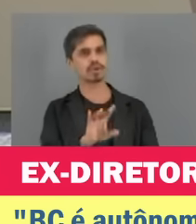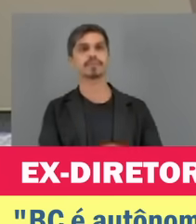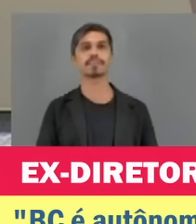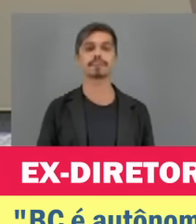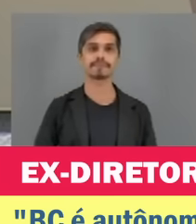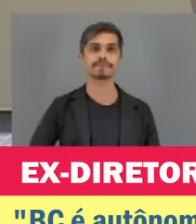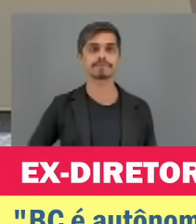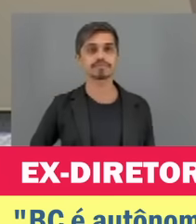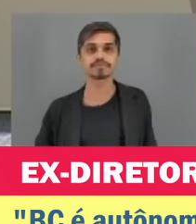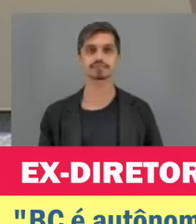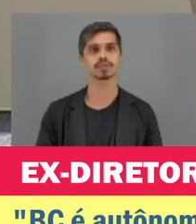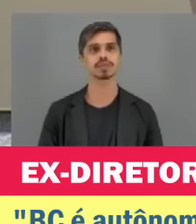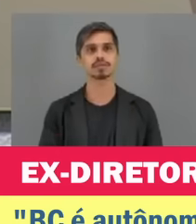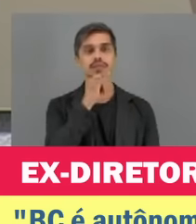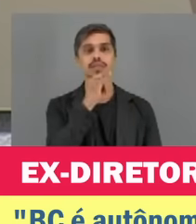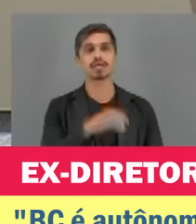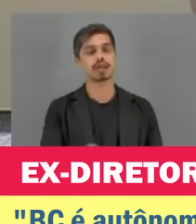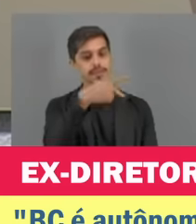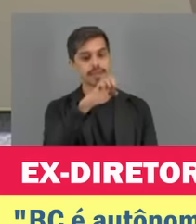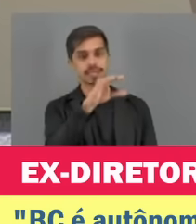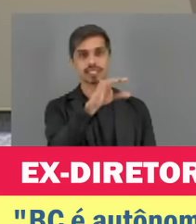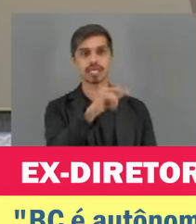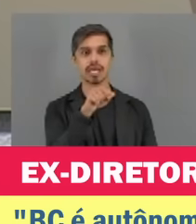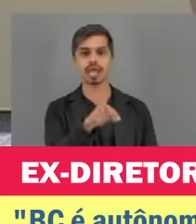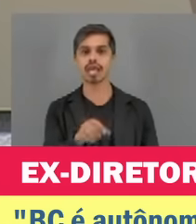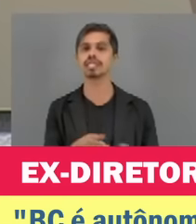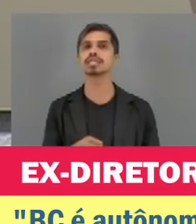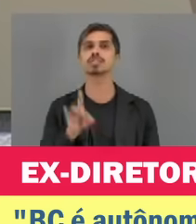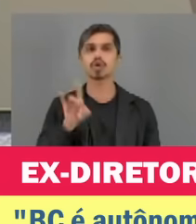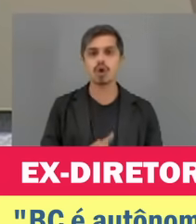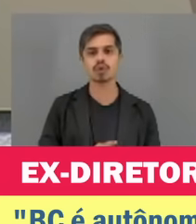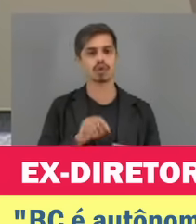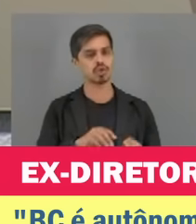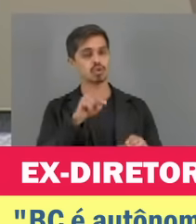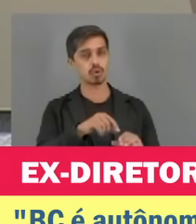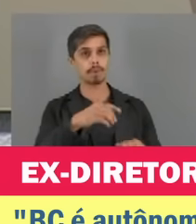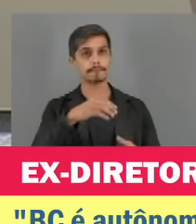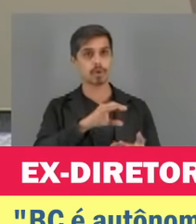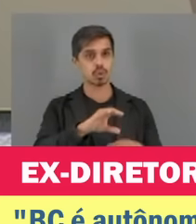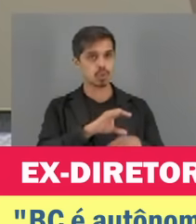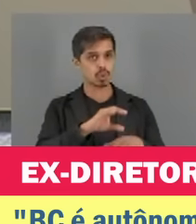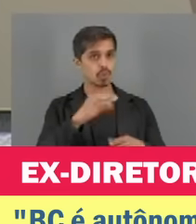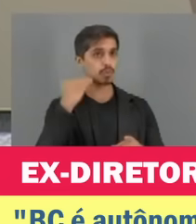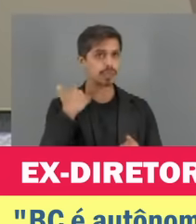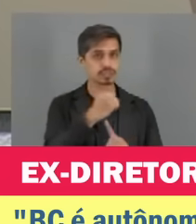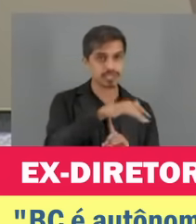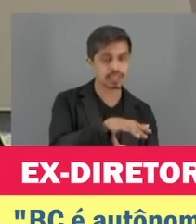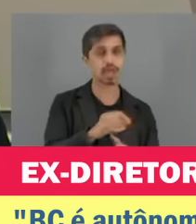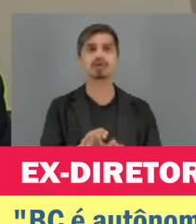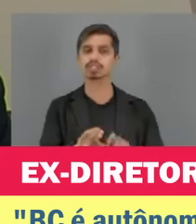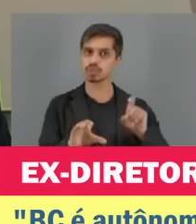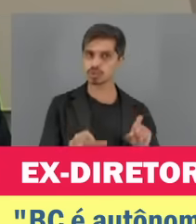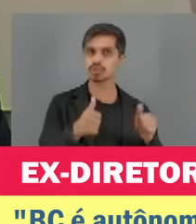exemplo, a PEC ela reforça a autonomia do Banco Central ao constitucionalizar diversos princípios que estão em lei